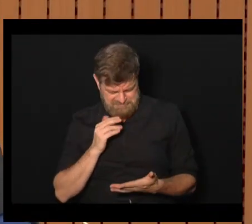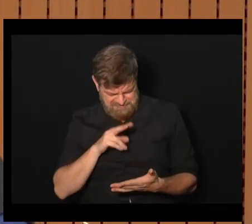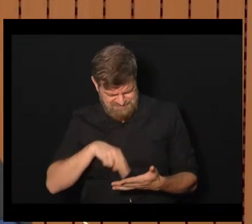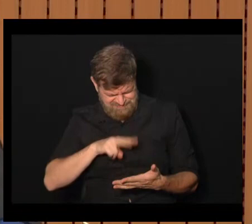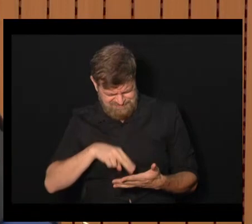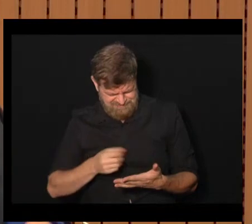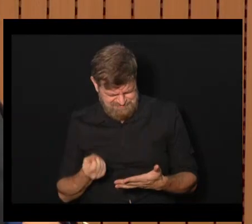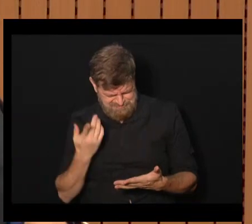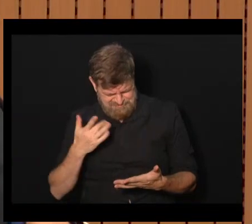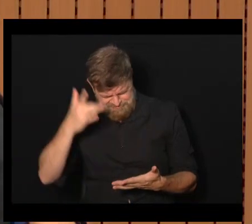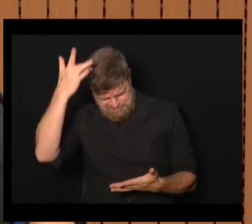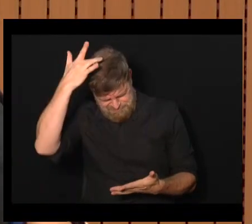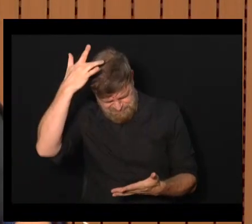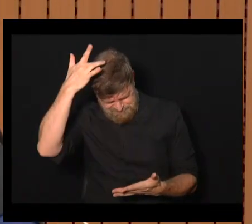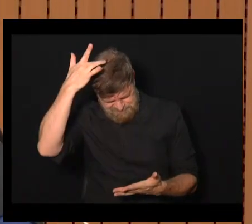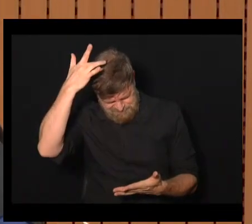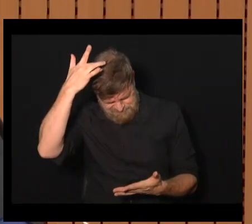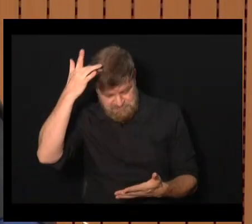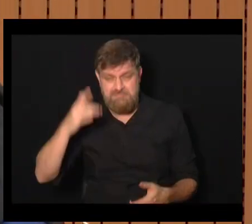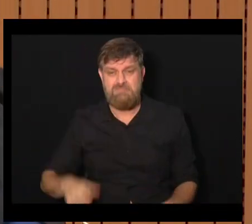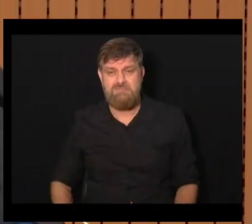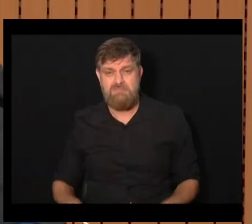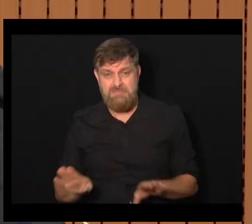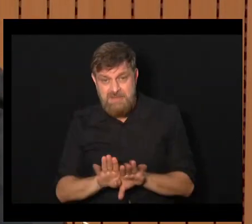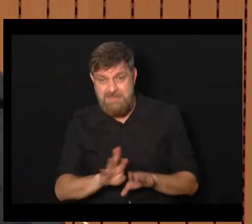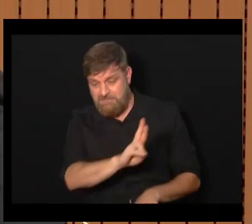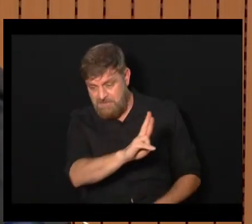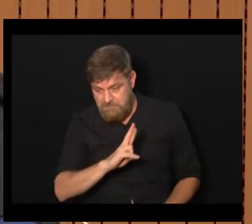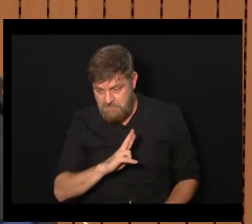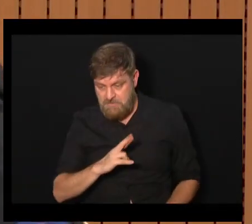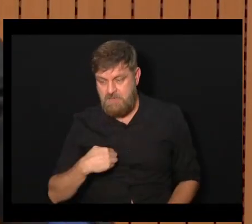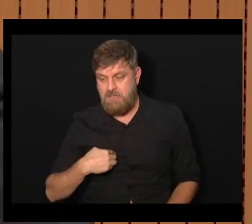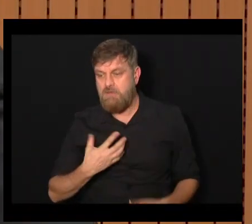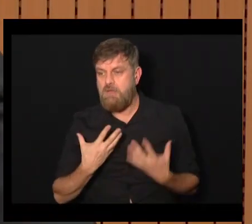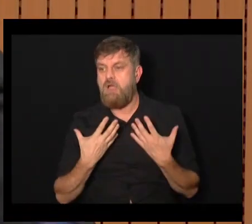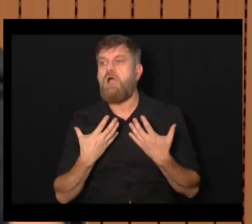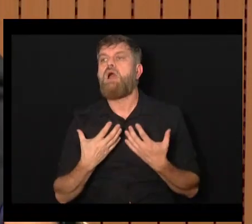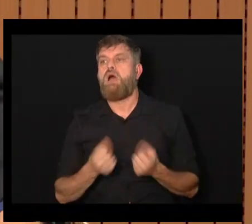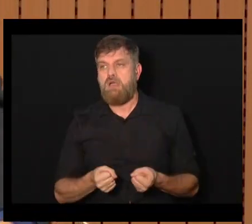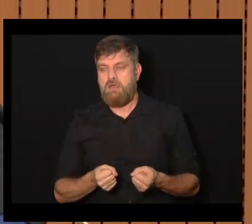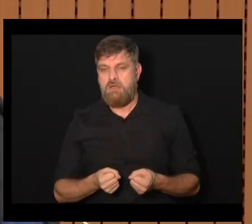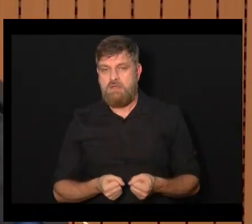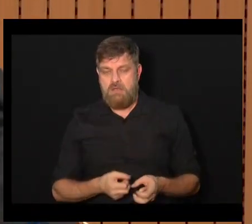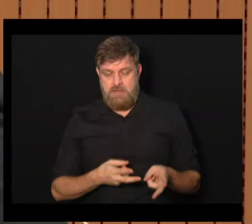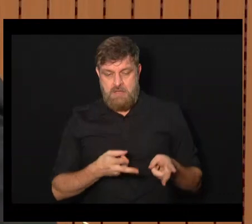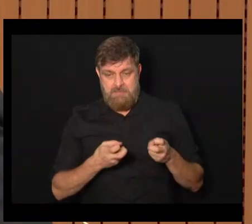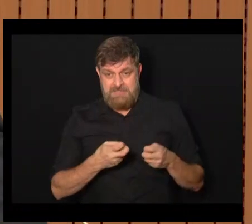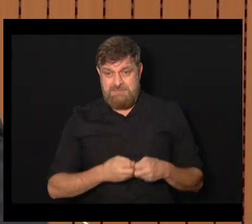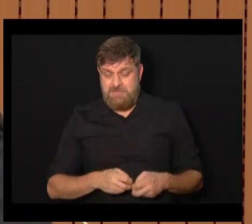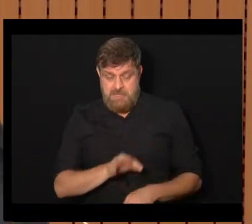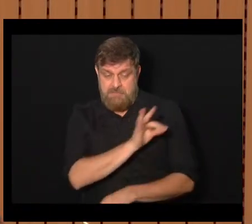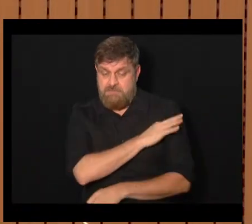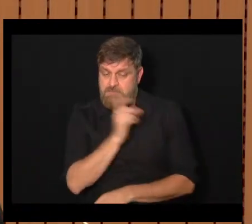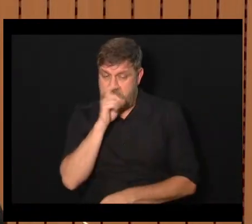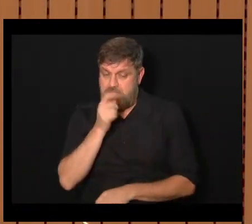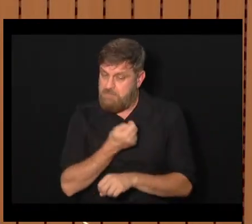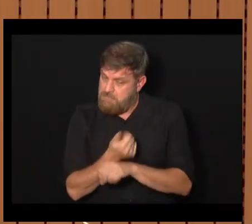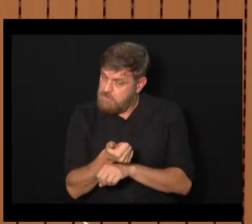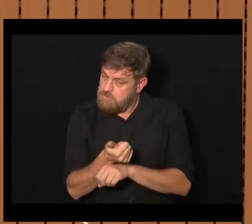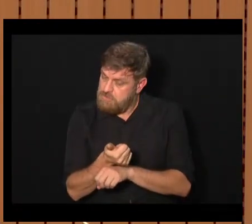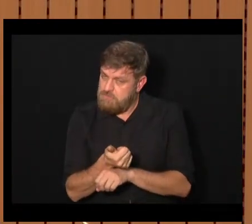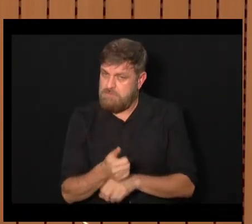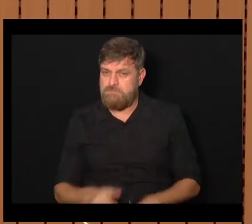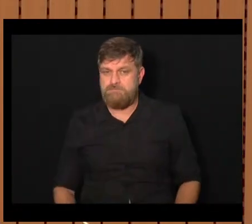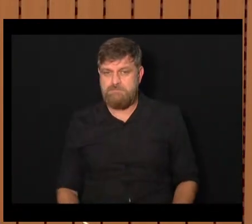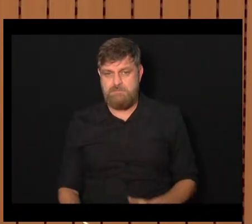faz requerimentos sobre a área de transportes, e que elas, de fato, me convençam de que a Prefeitura não está mentindo para ninguém. Tá? Quero, então,